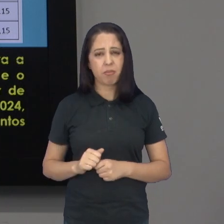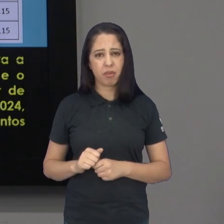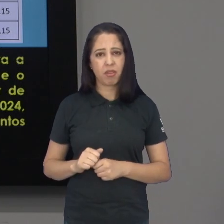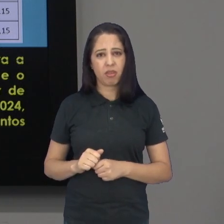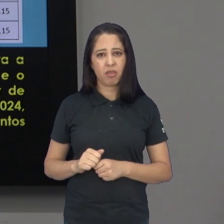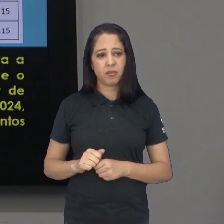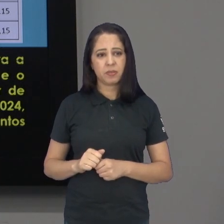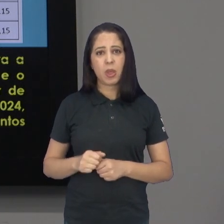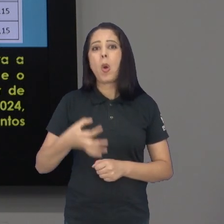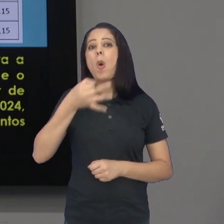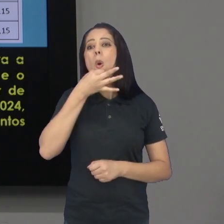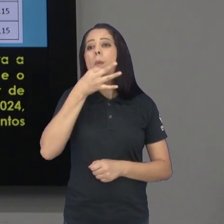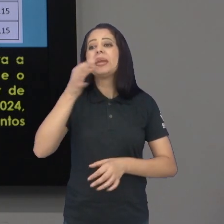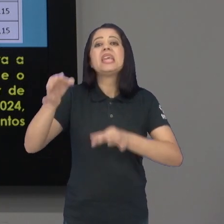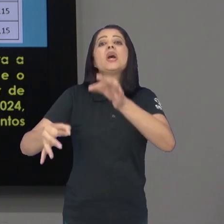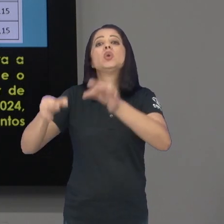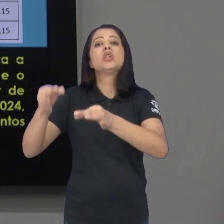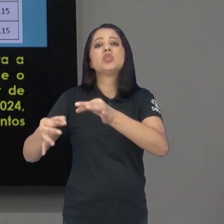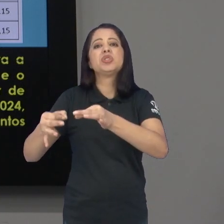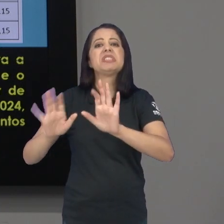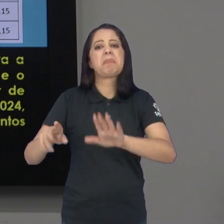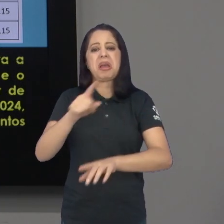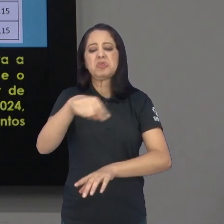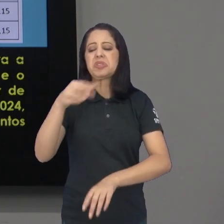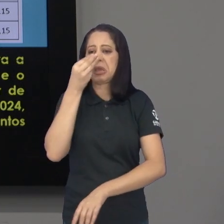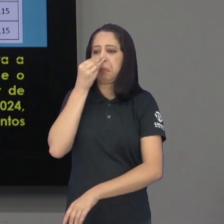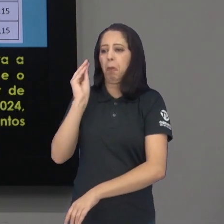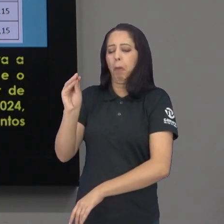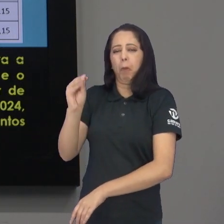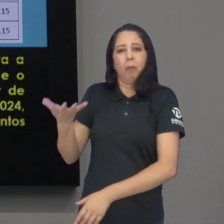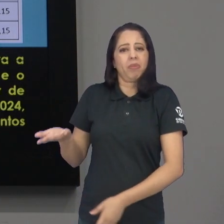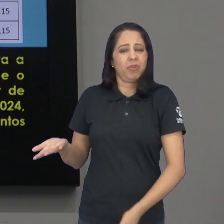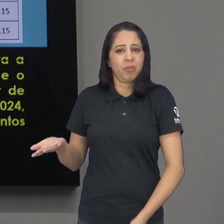e desprezaram, né, porque